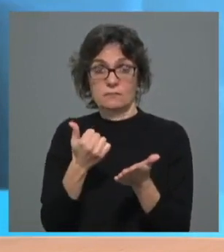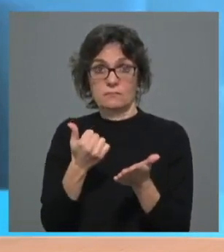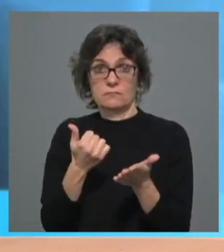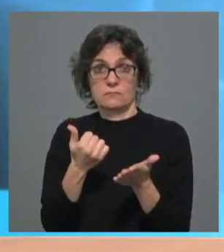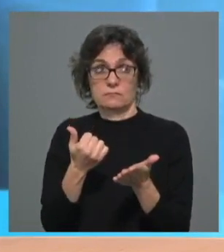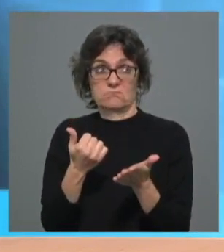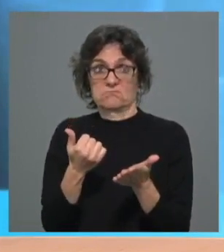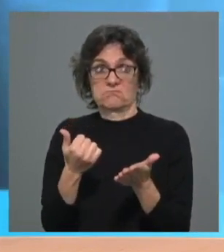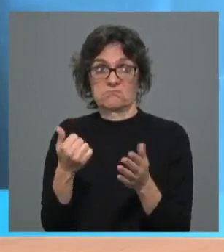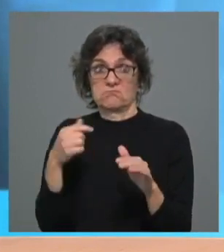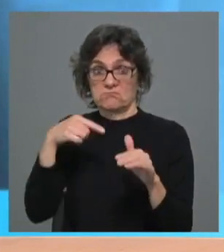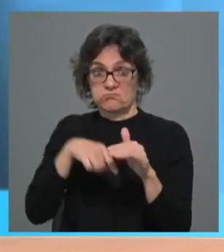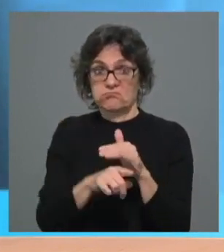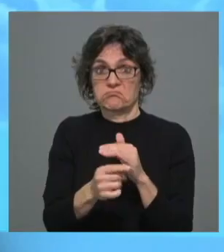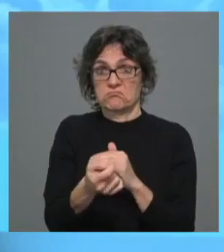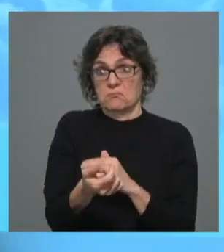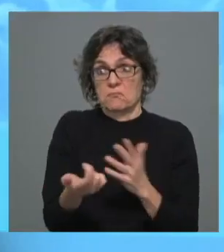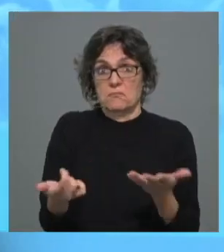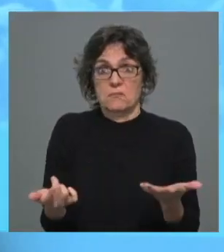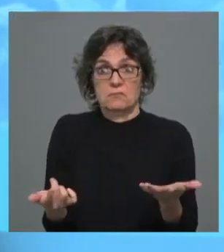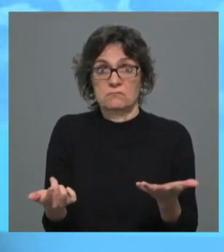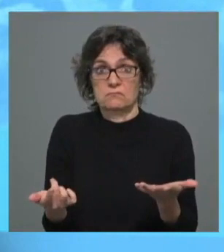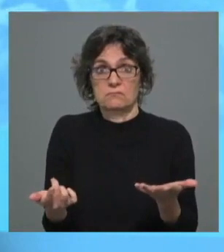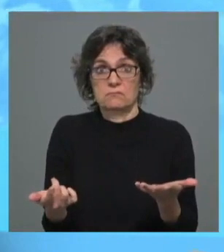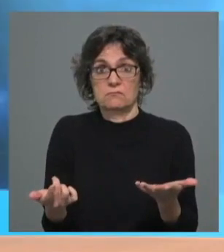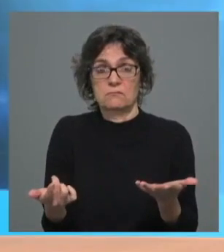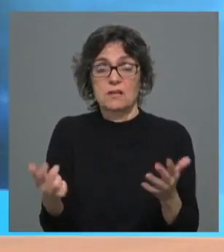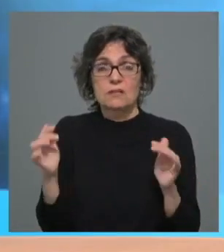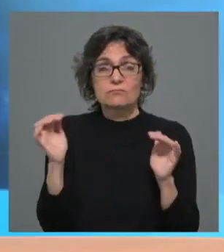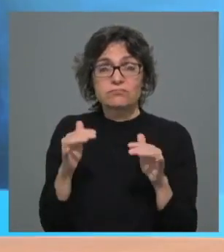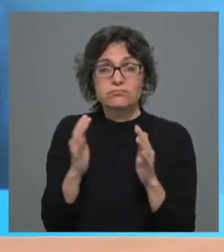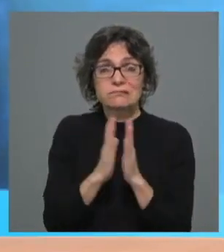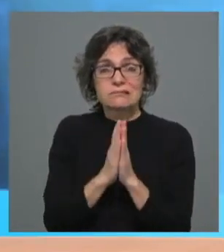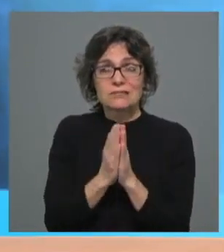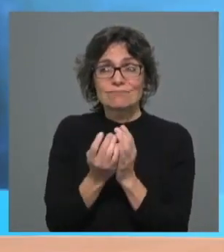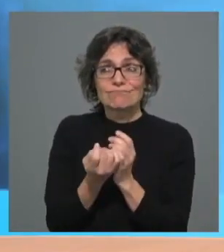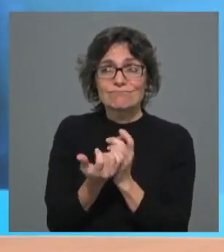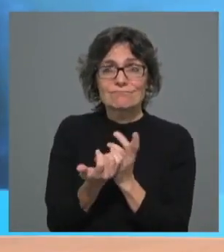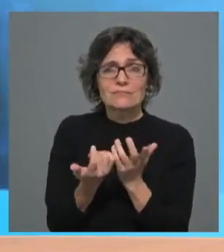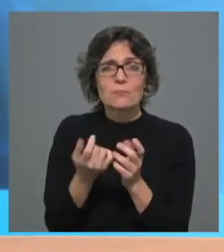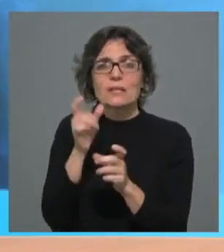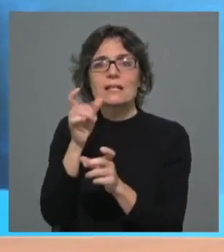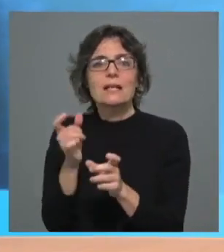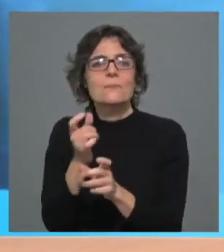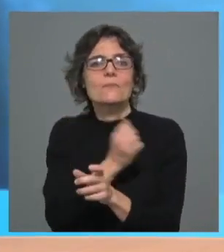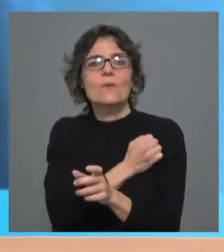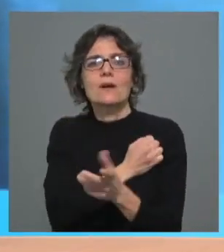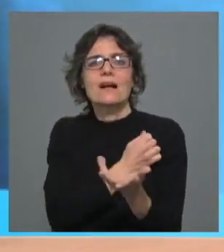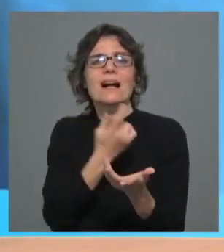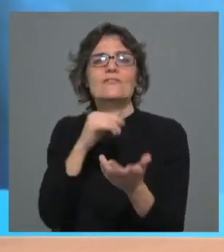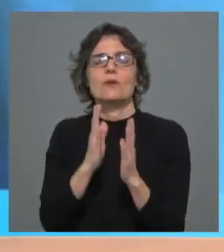praticamente ninguém não é não há muita gente a viver mesmo cá às vezes dizem mas tão pouca gente está na missa